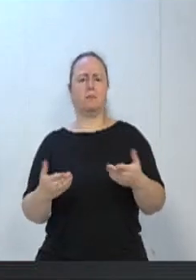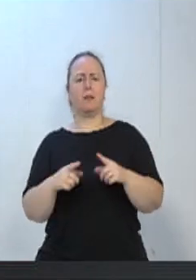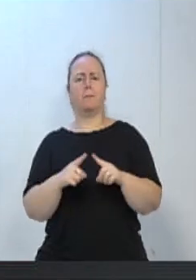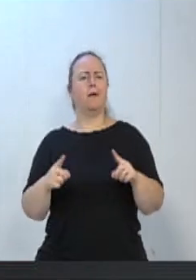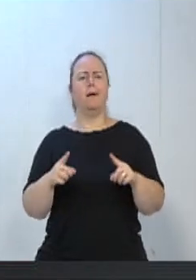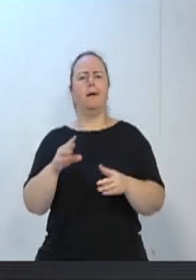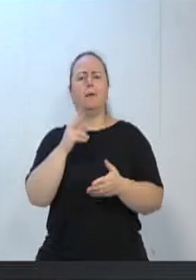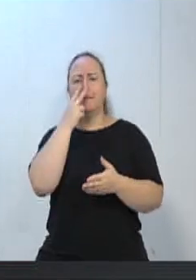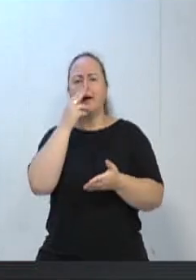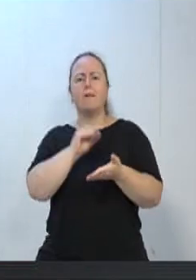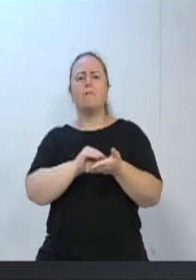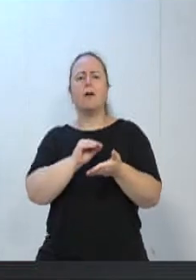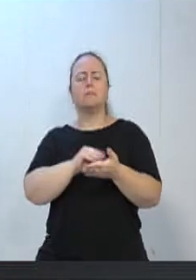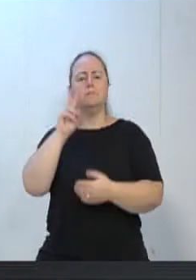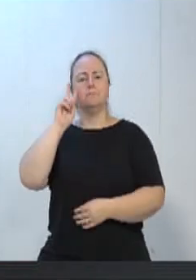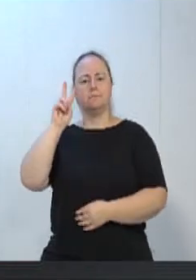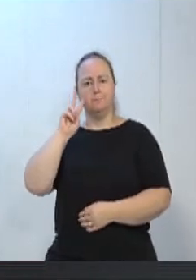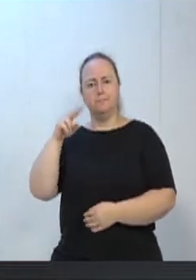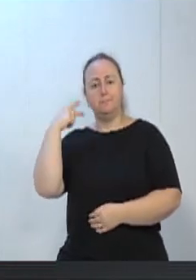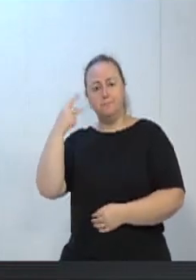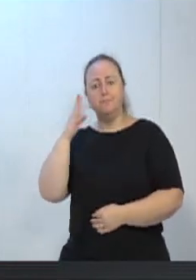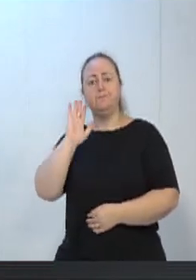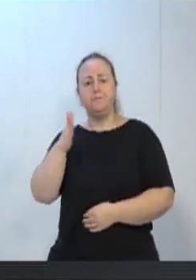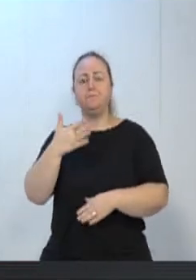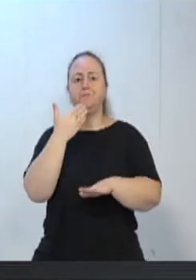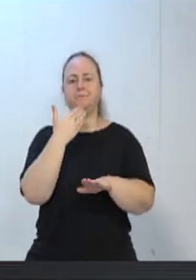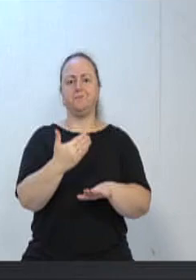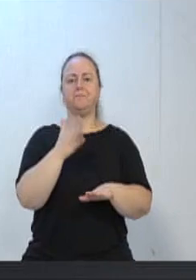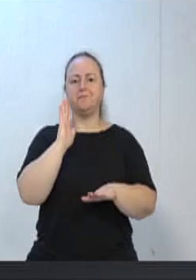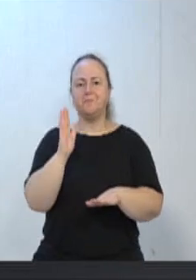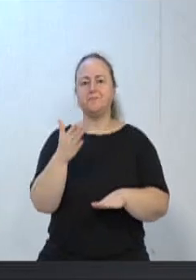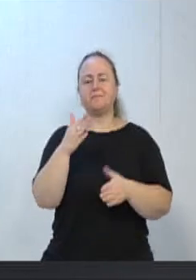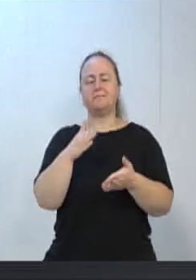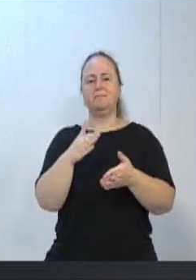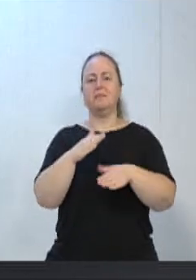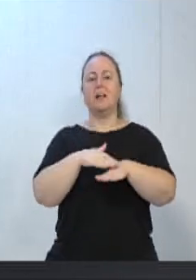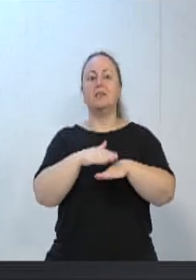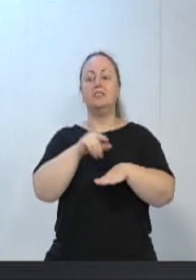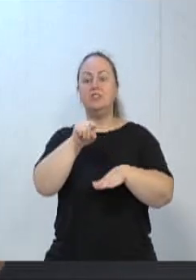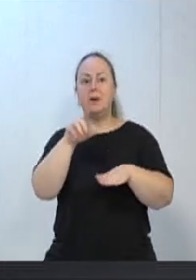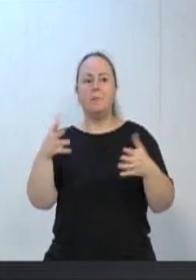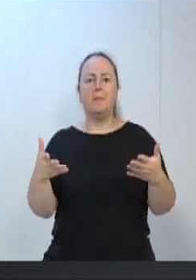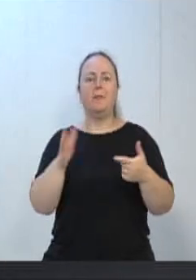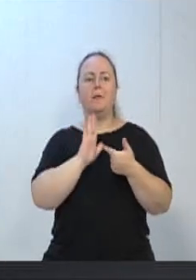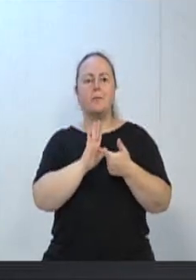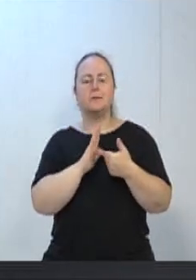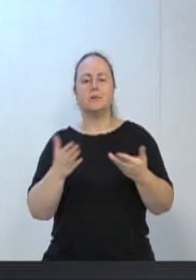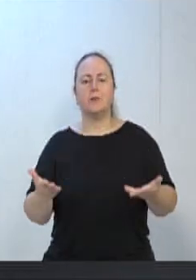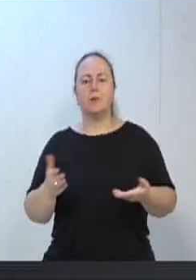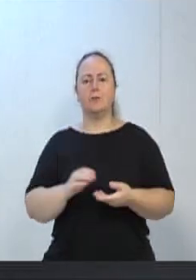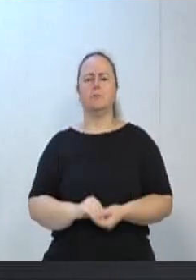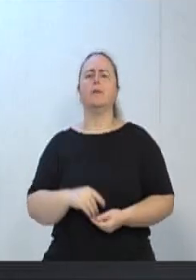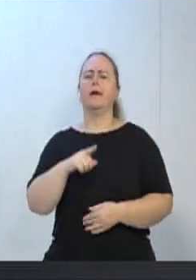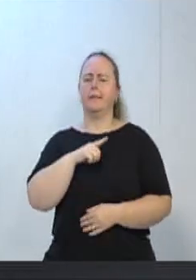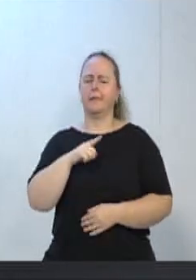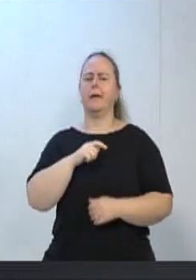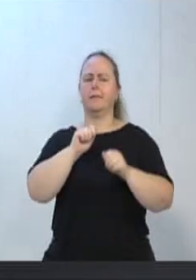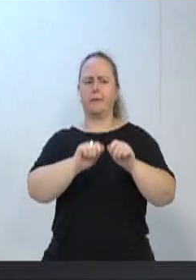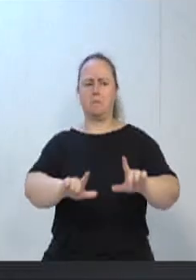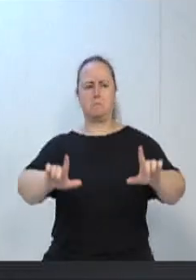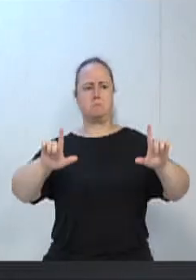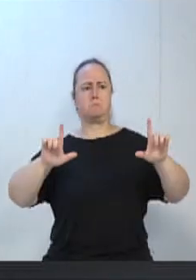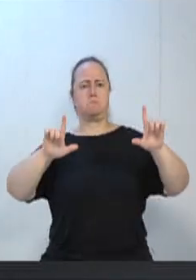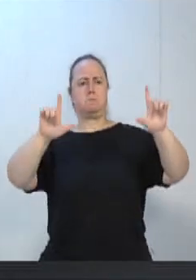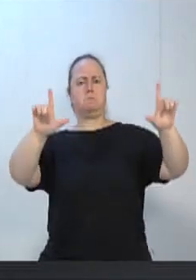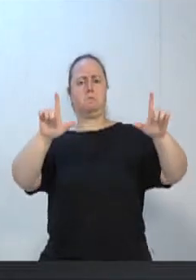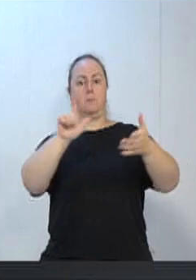vereadores reivindicaram. Eu sei disso porque teve um jornal também que fez uma colocação, botou uma placa lá na Fortaleza,